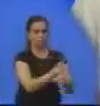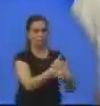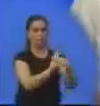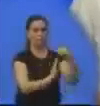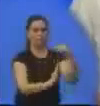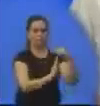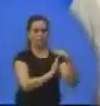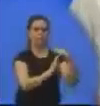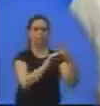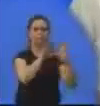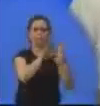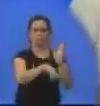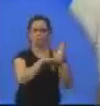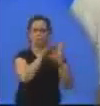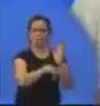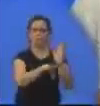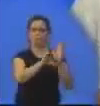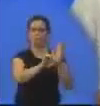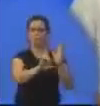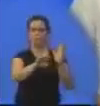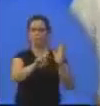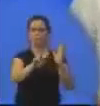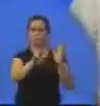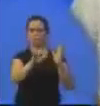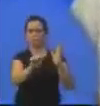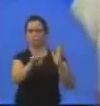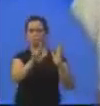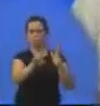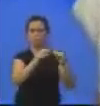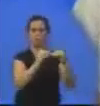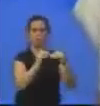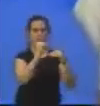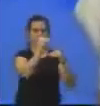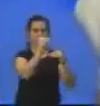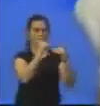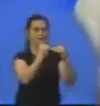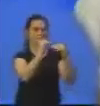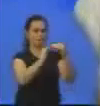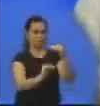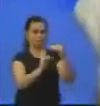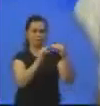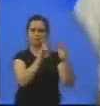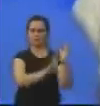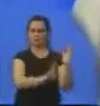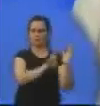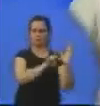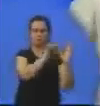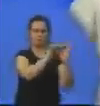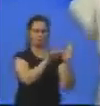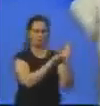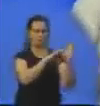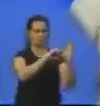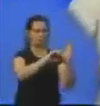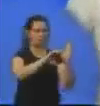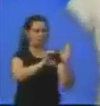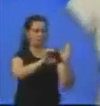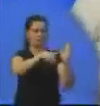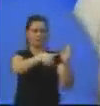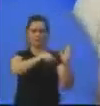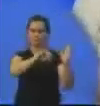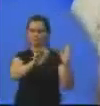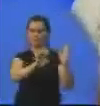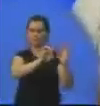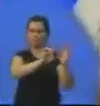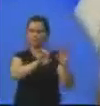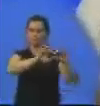vou derivar o numerador e vou derivar o denominador, não utilizando regra de quociente, eles são derivados com funções